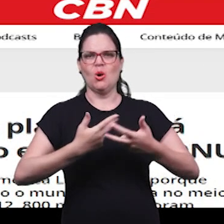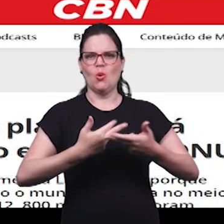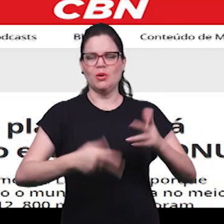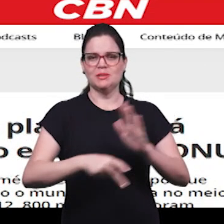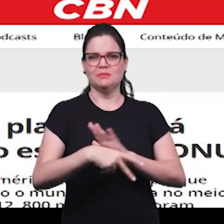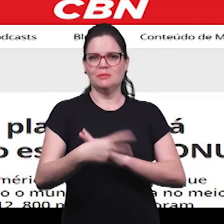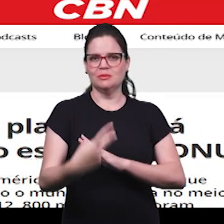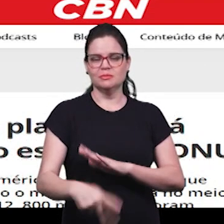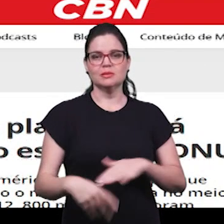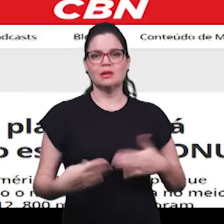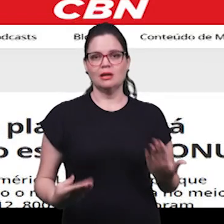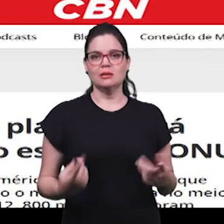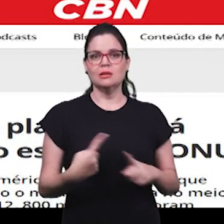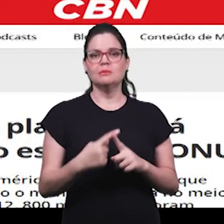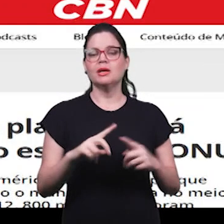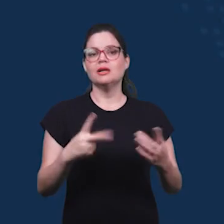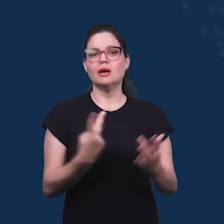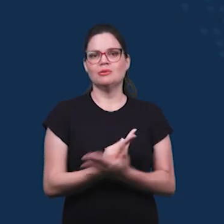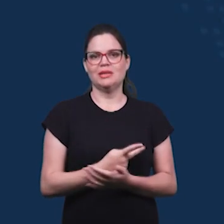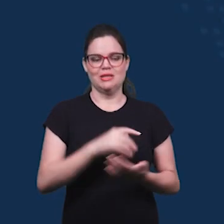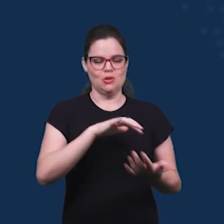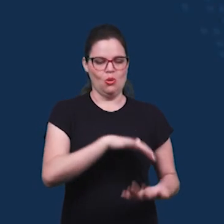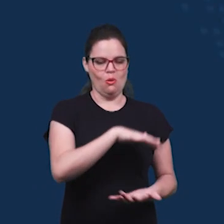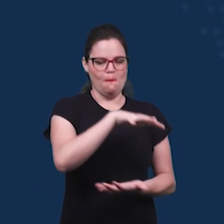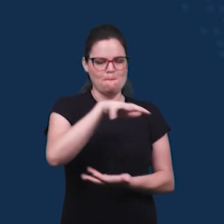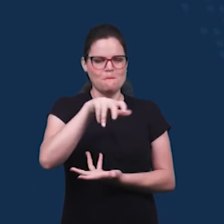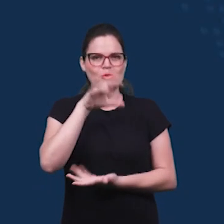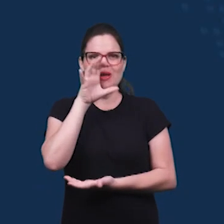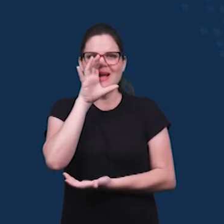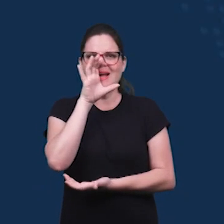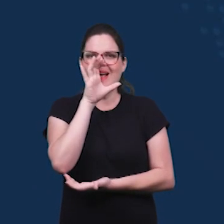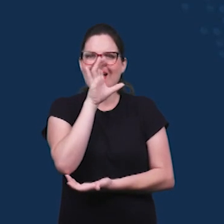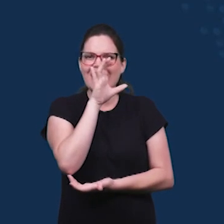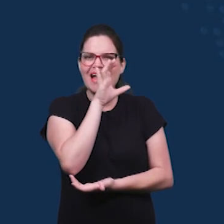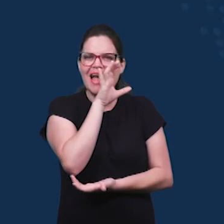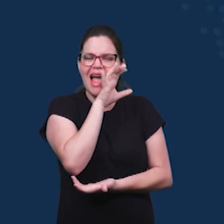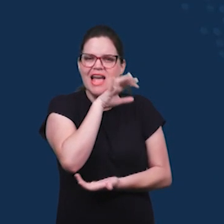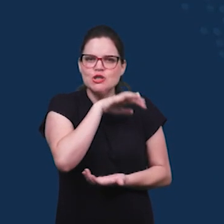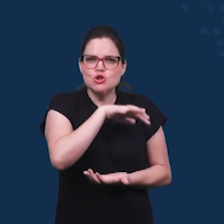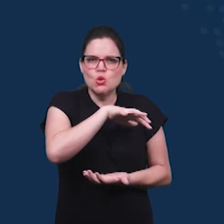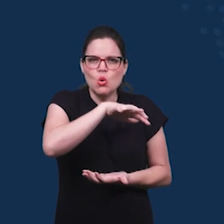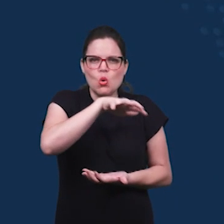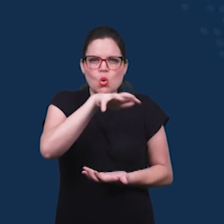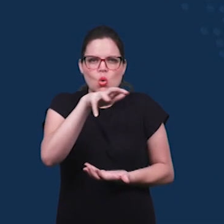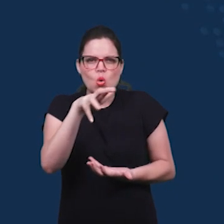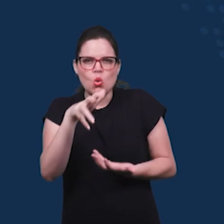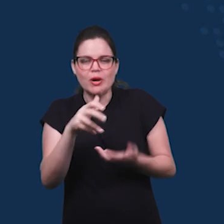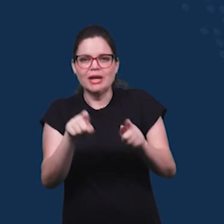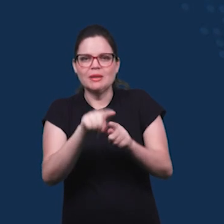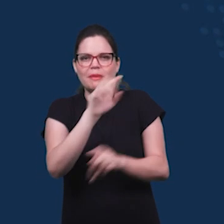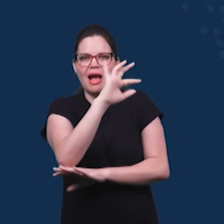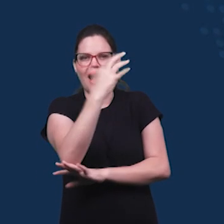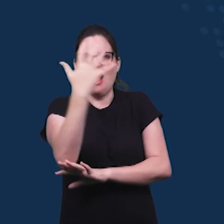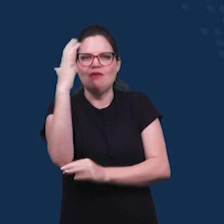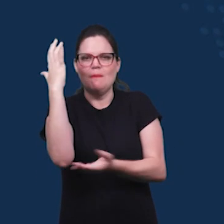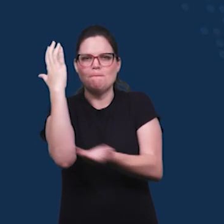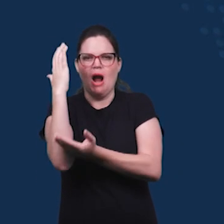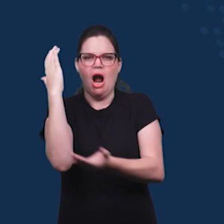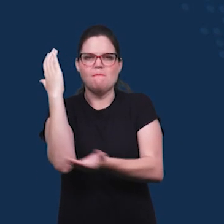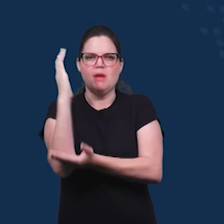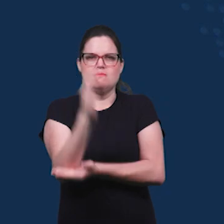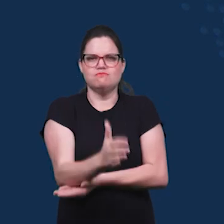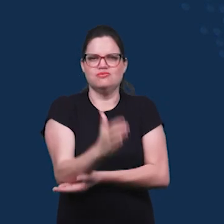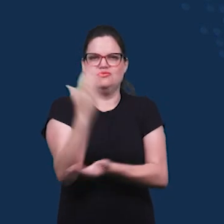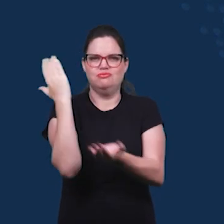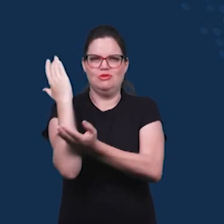próprio aquecimento global, pelo desmatamento. Então, nós vemos o seguinte, que as duas primeiras